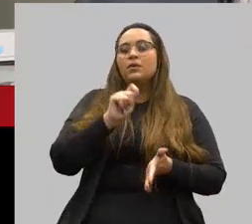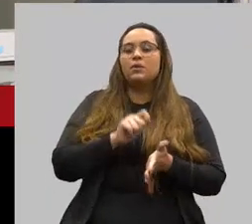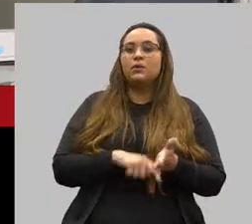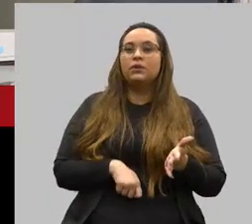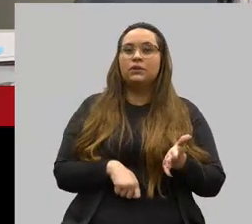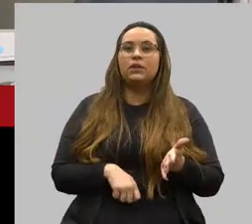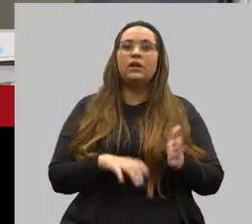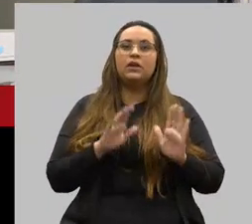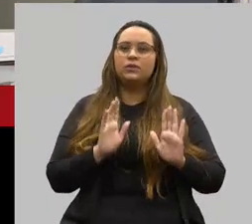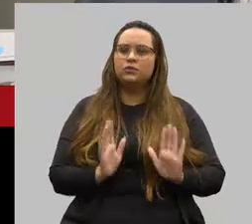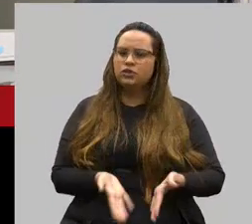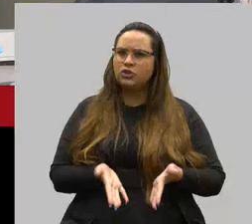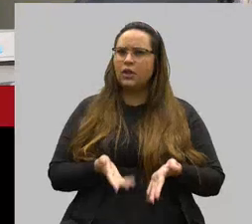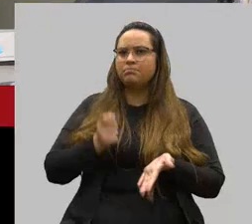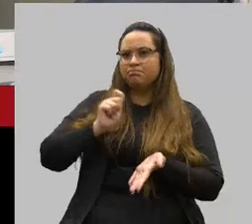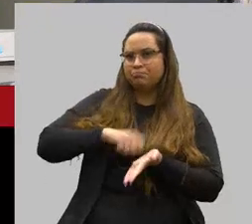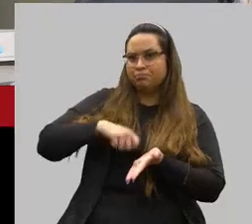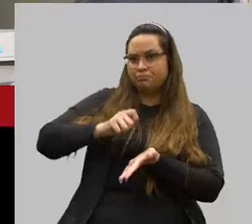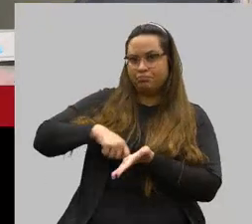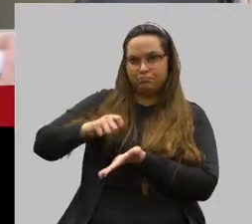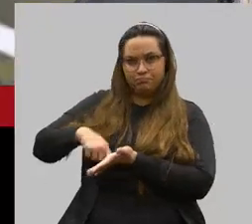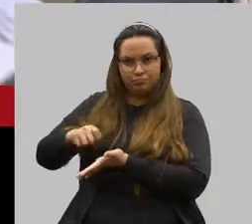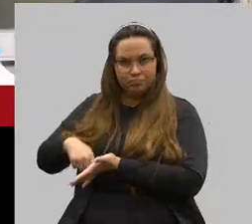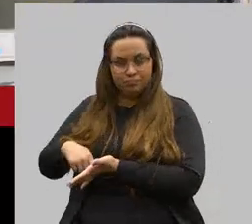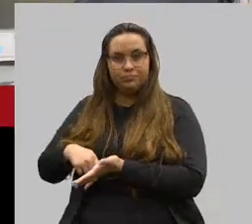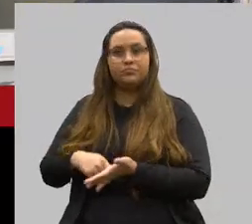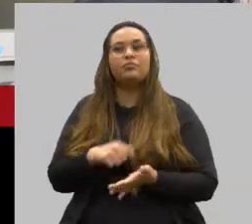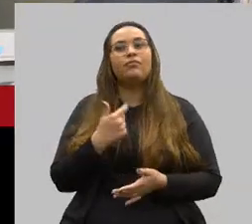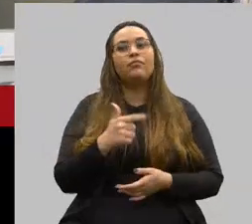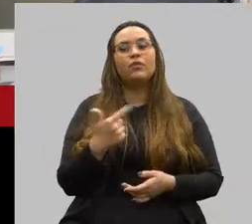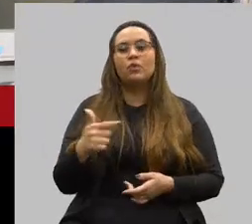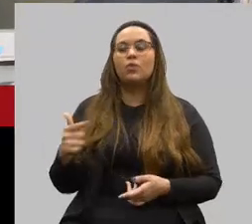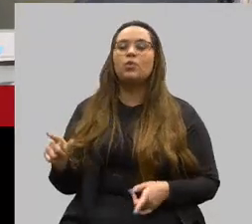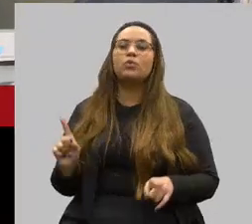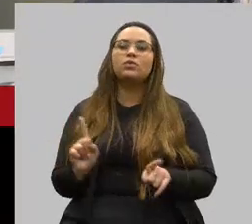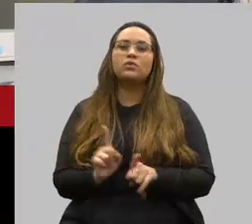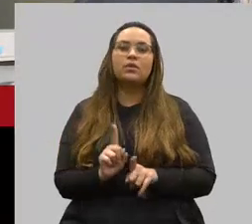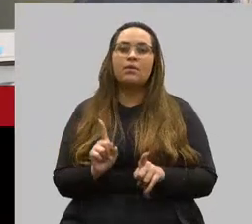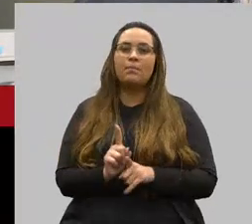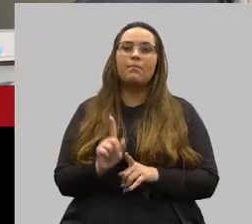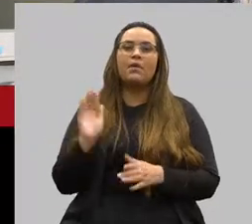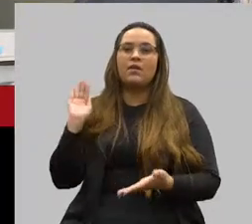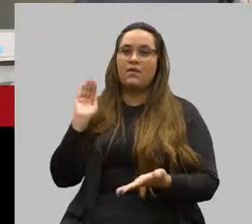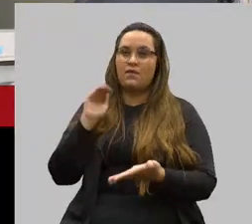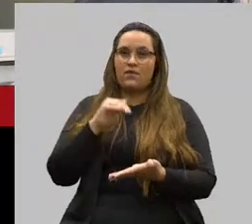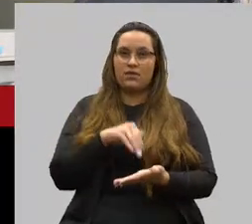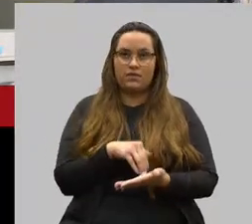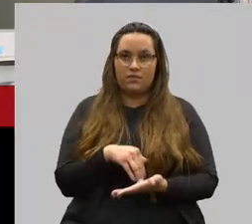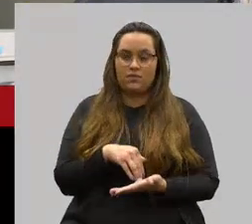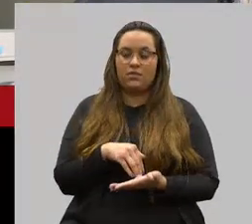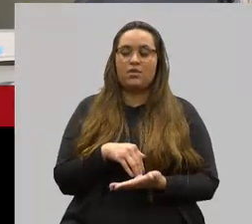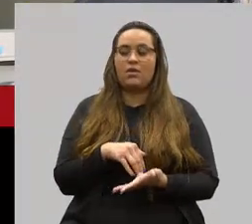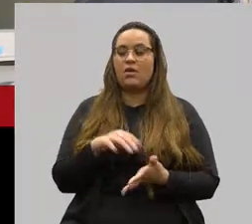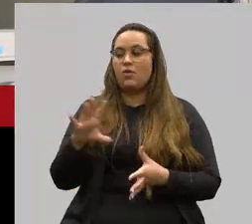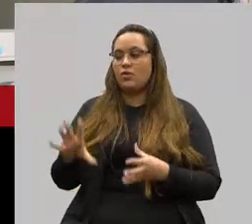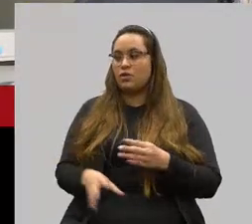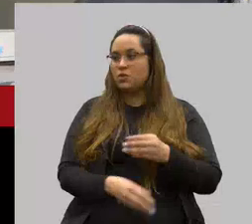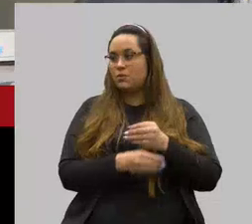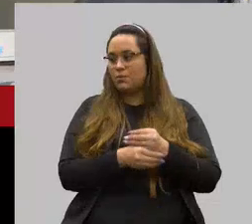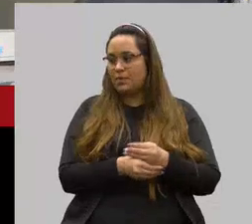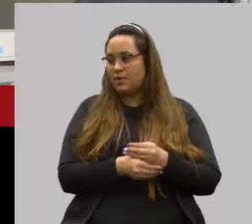já assinados eh e outras inclusive né na fase final eh de implementação